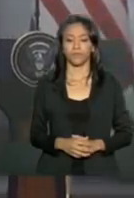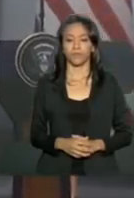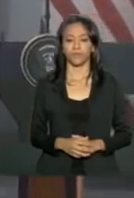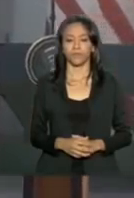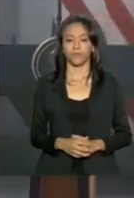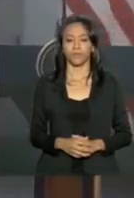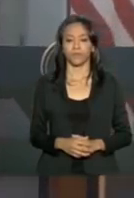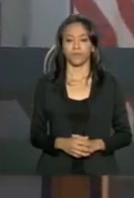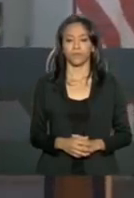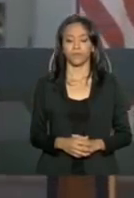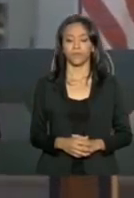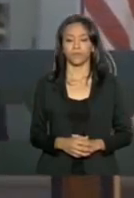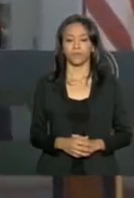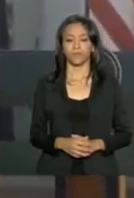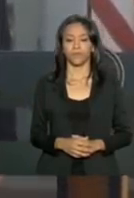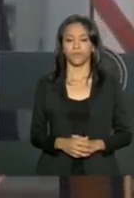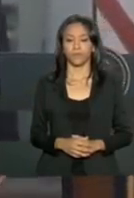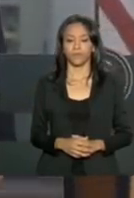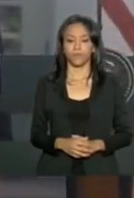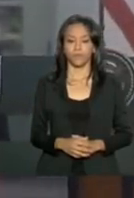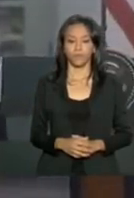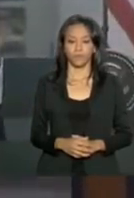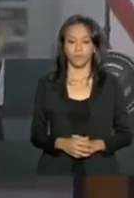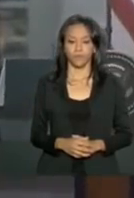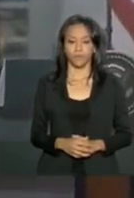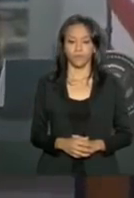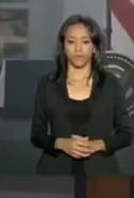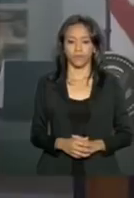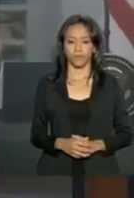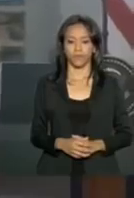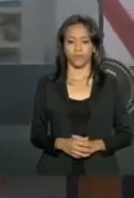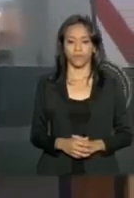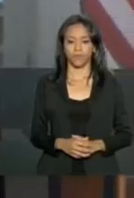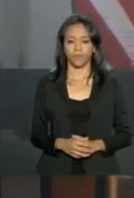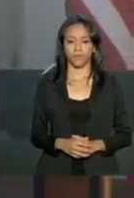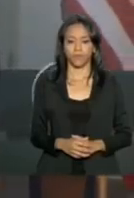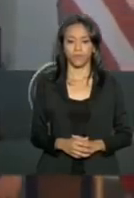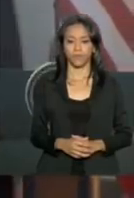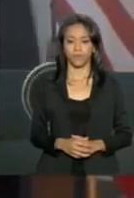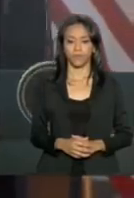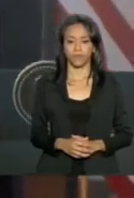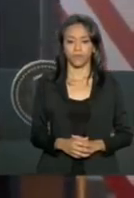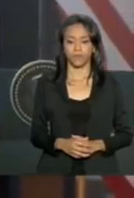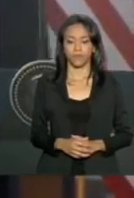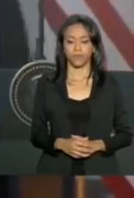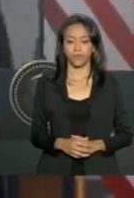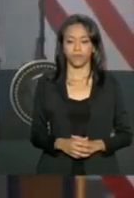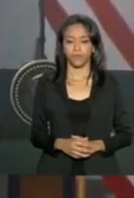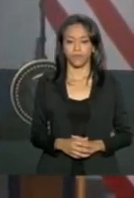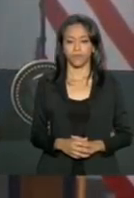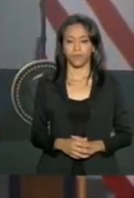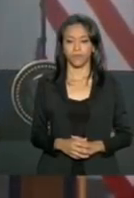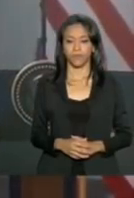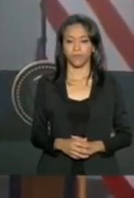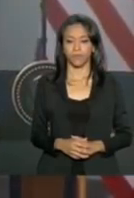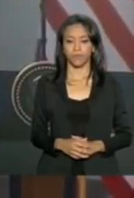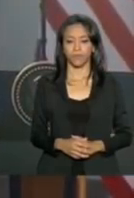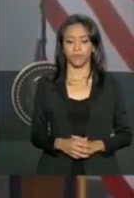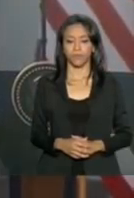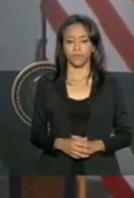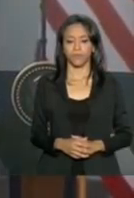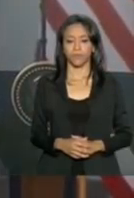China's going very well. Talks with China going very well. Thank you, everybody. Thank you. Any expectations on the Mueller